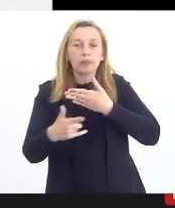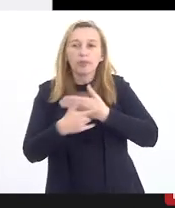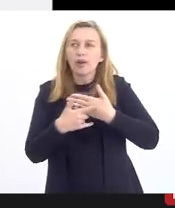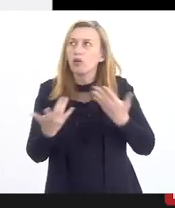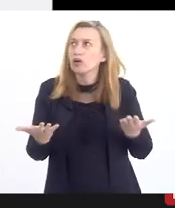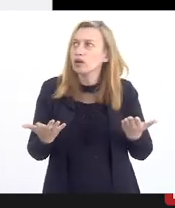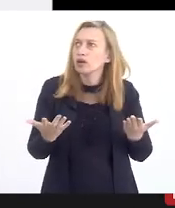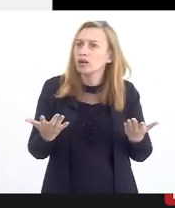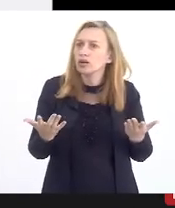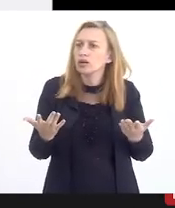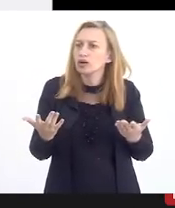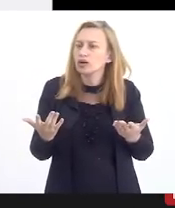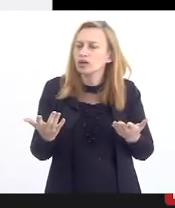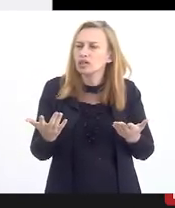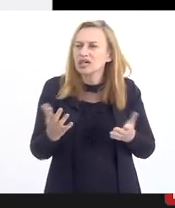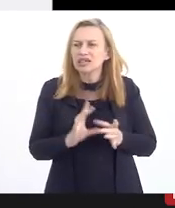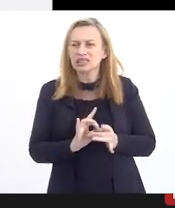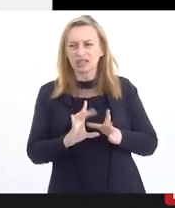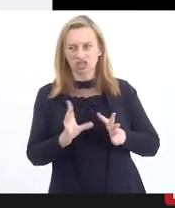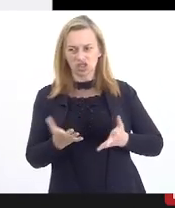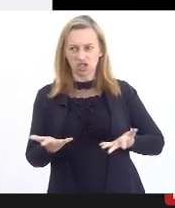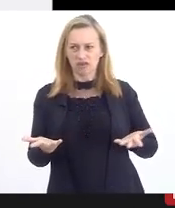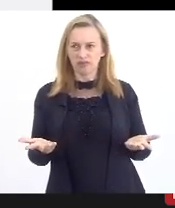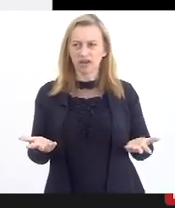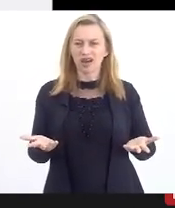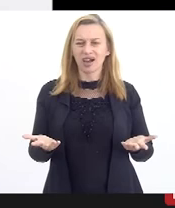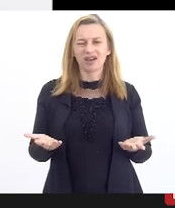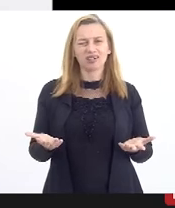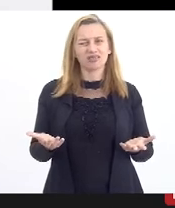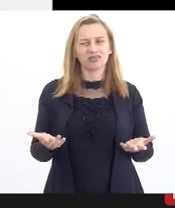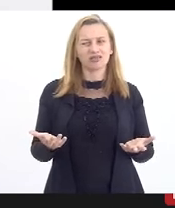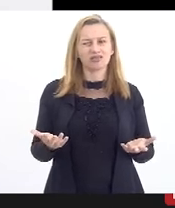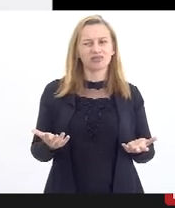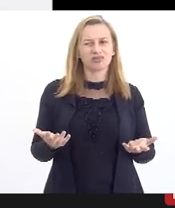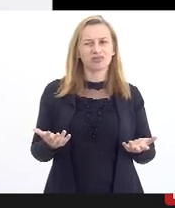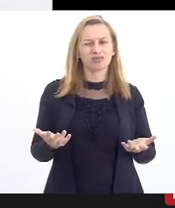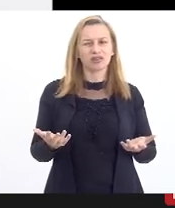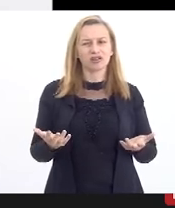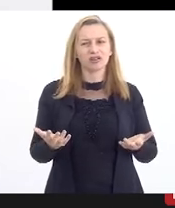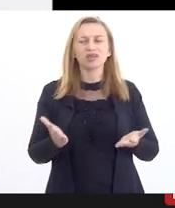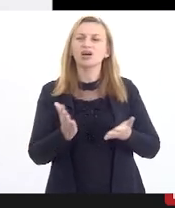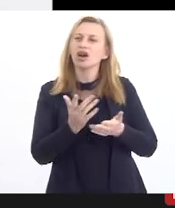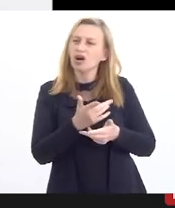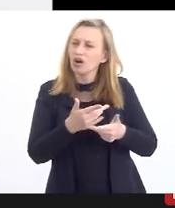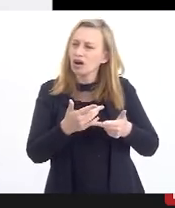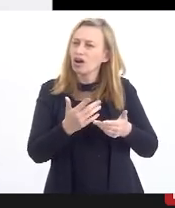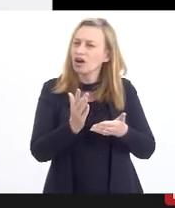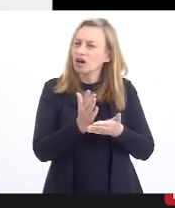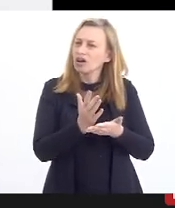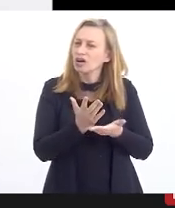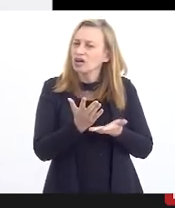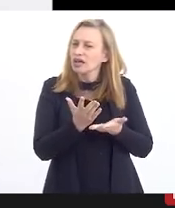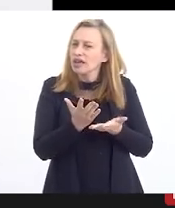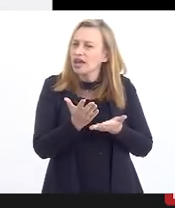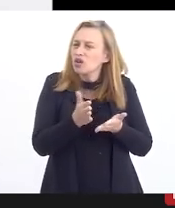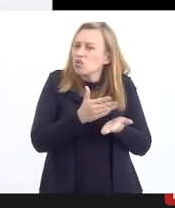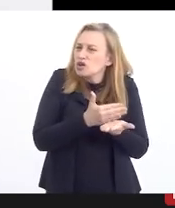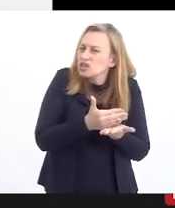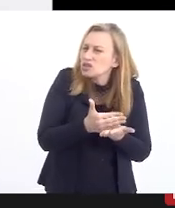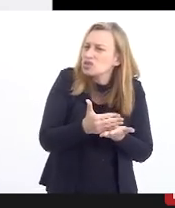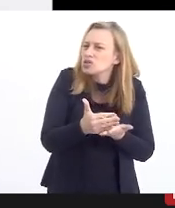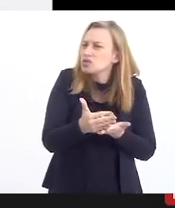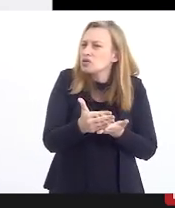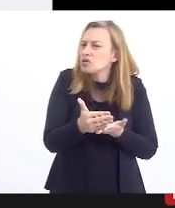ela deixava a desejar. Ela passou a levar água, doutor, para as comunidades